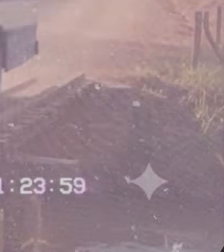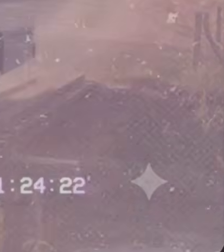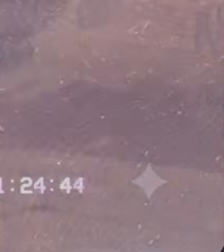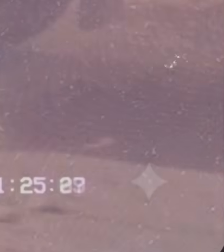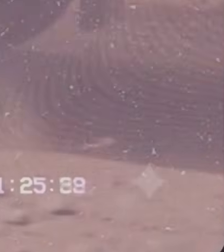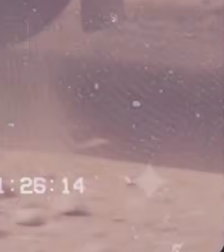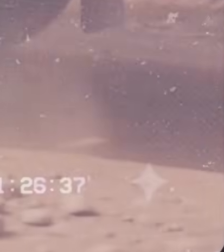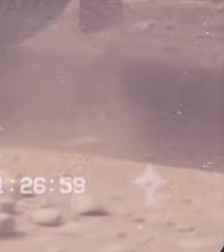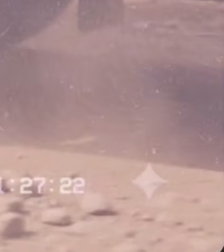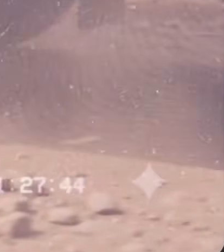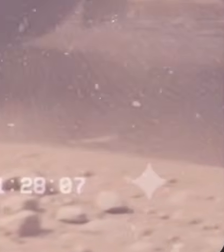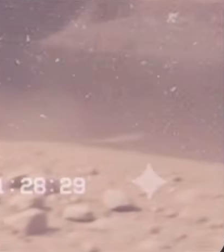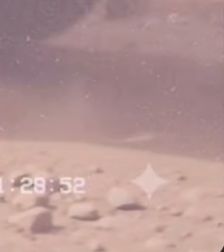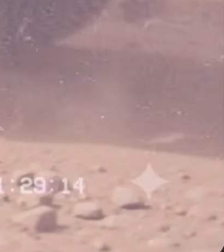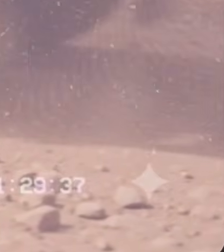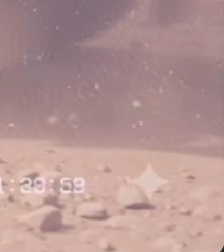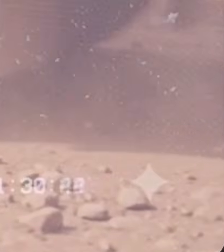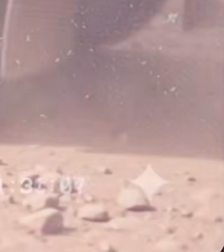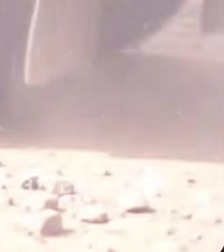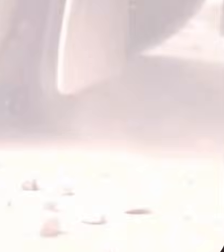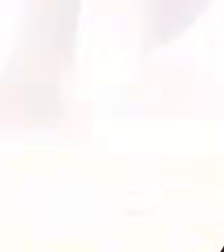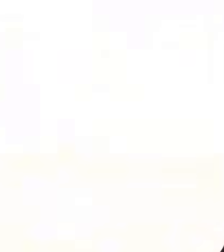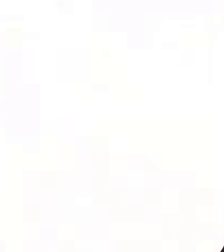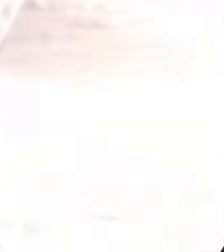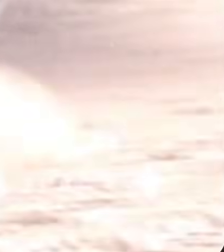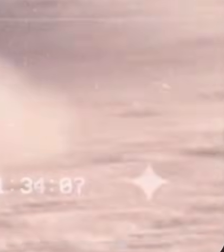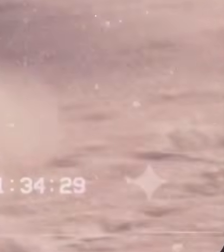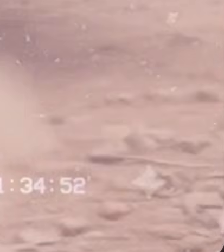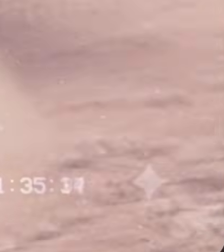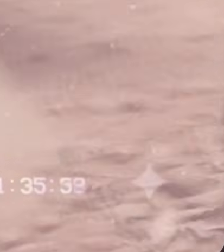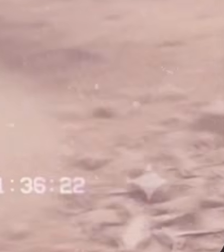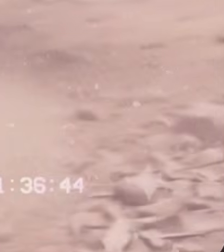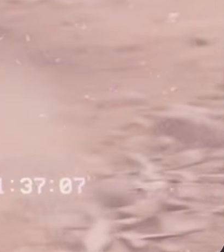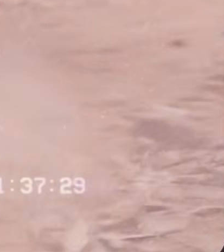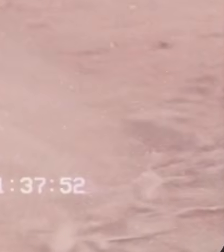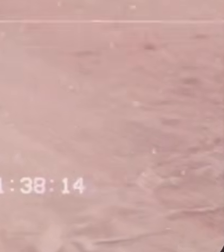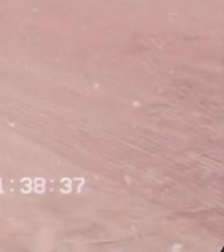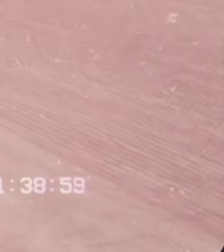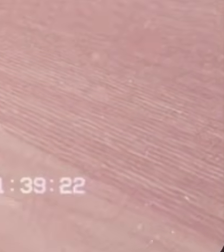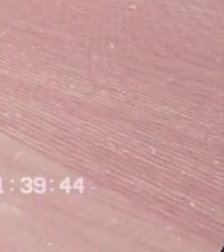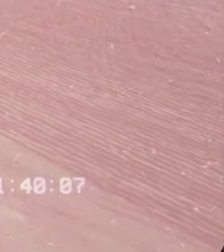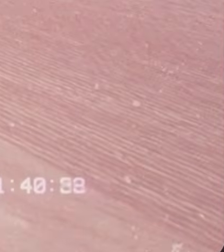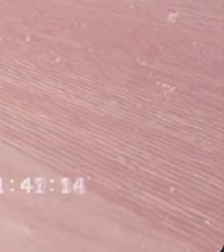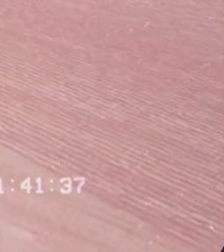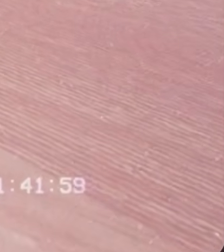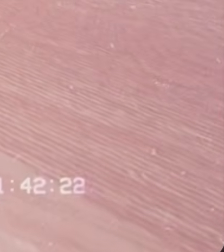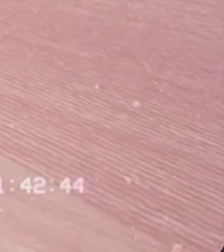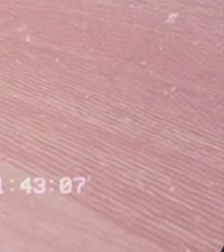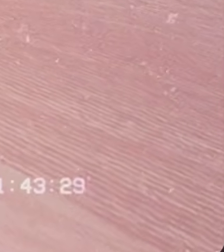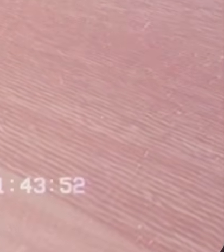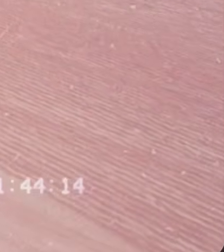transportando o pessoal, já rumo ao bairro dos Grisos,